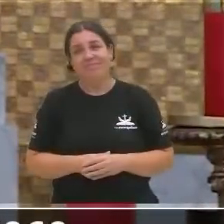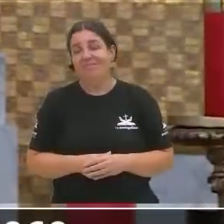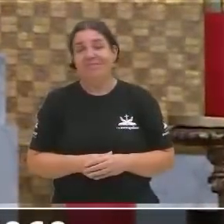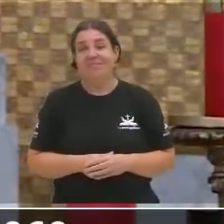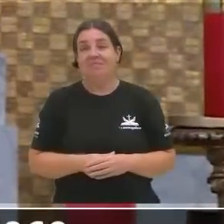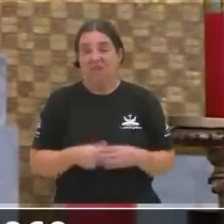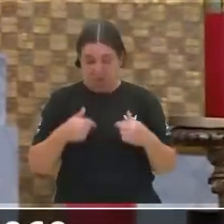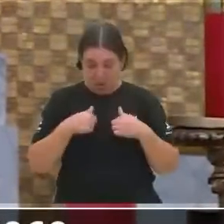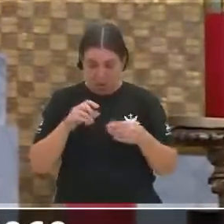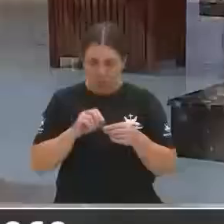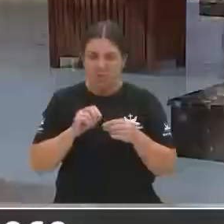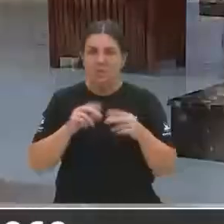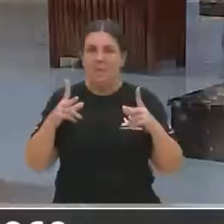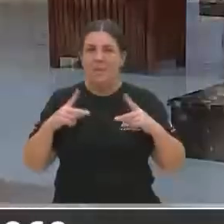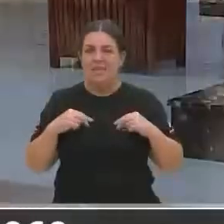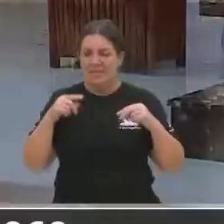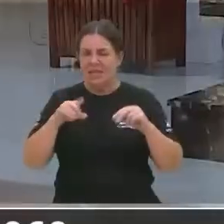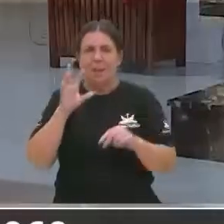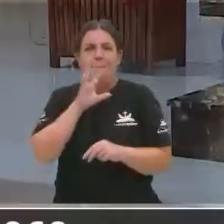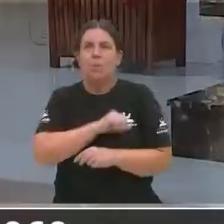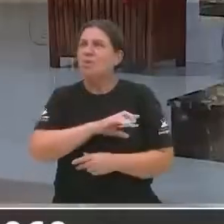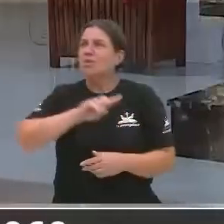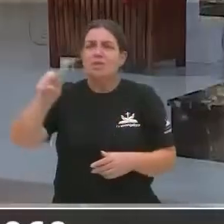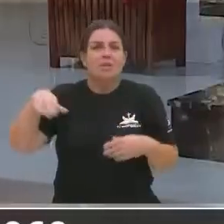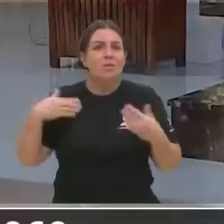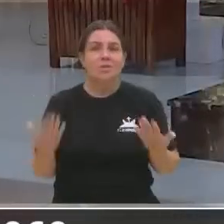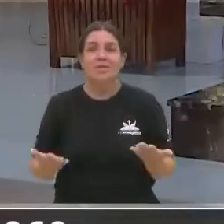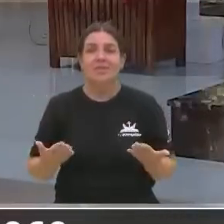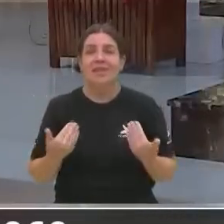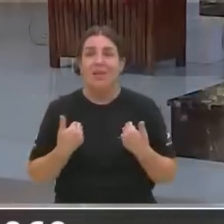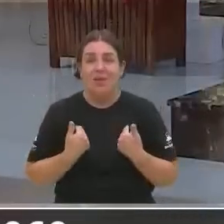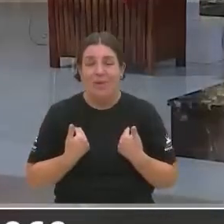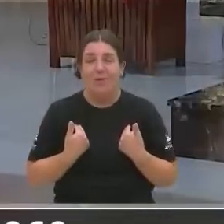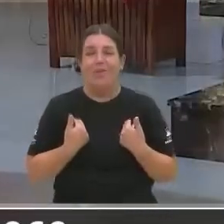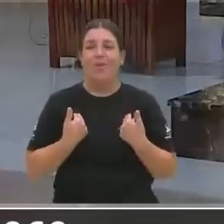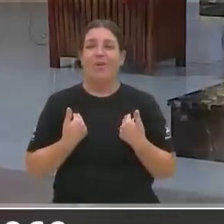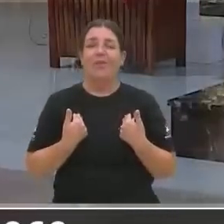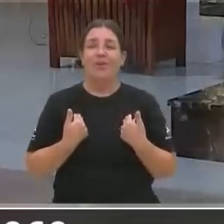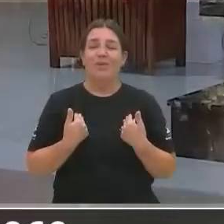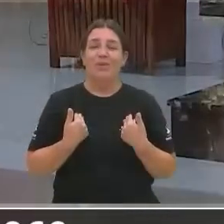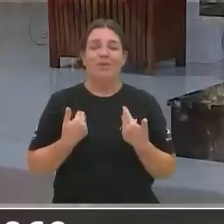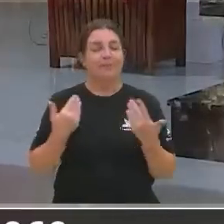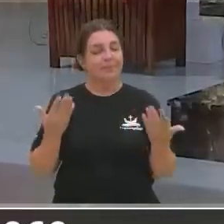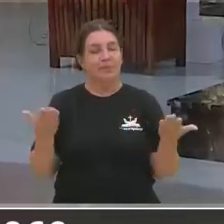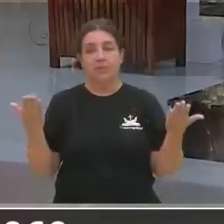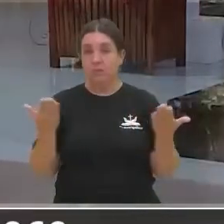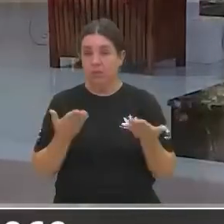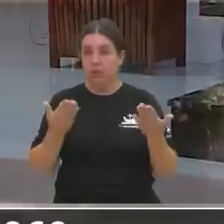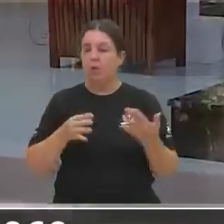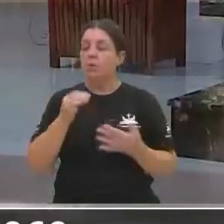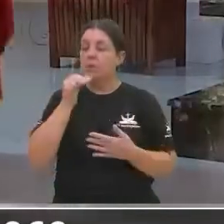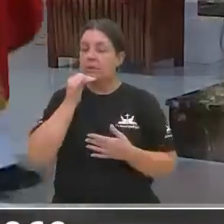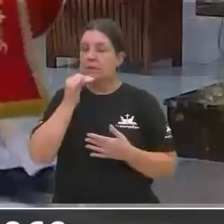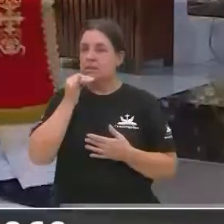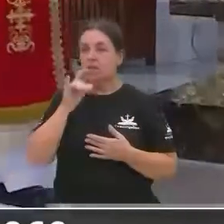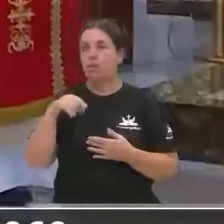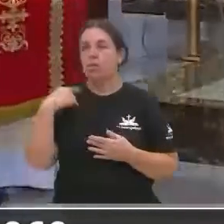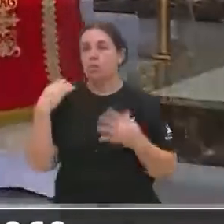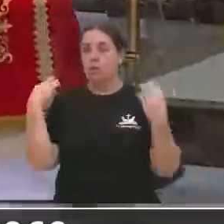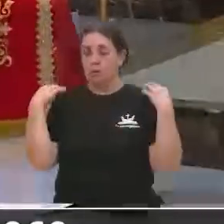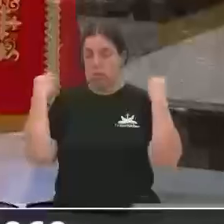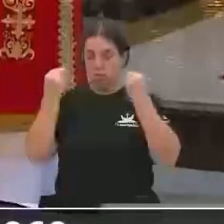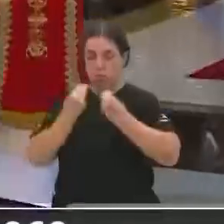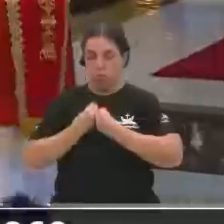o que Viseu para merecer tanto amor de Deus é assim que hoje por exemplo nos vestimos